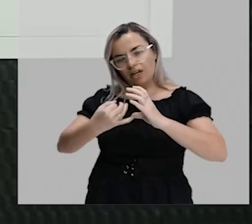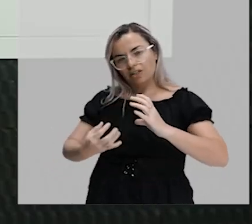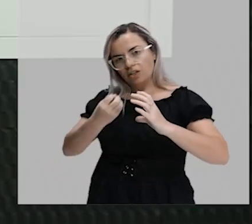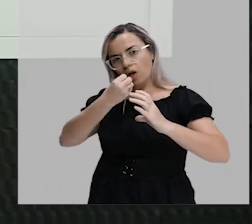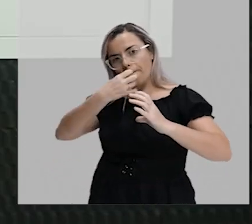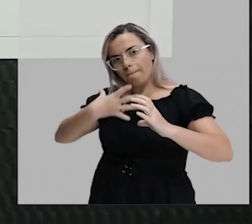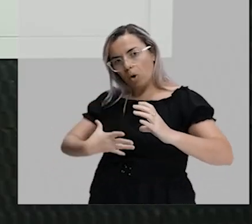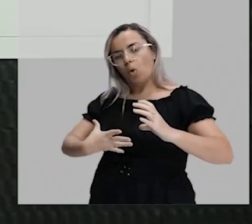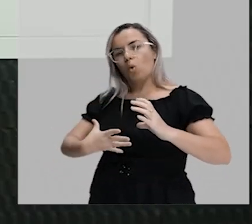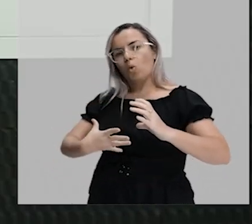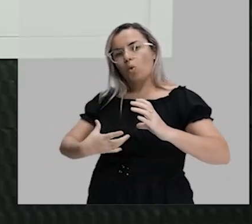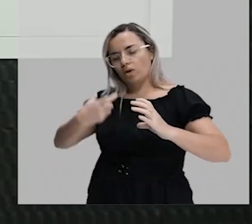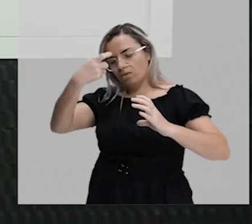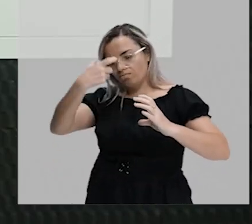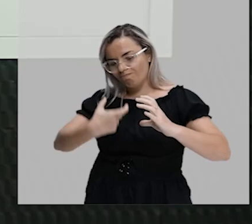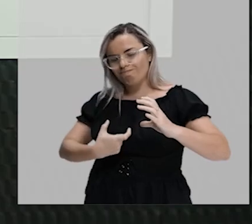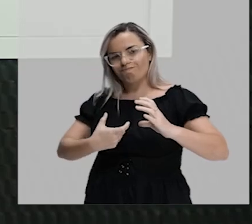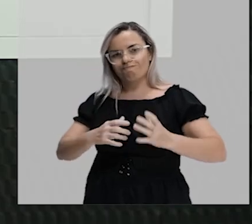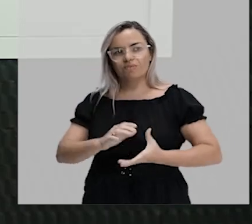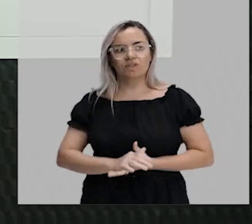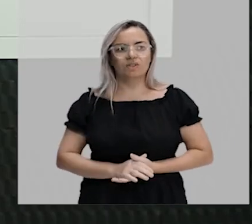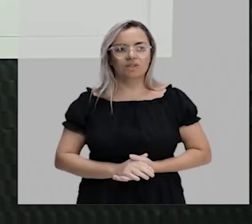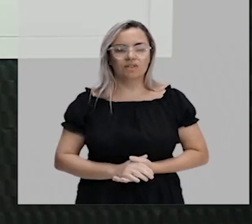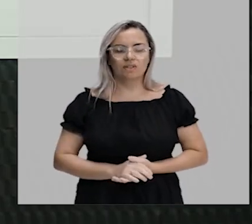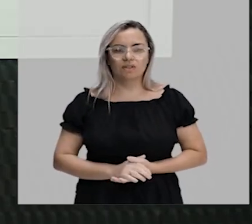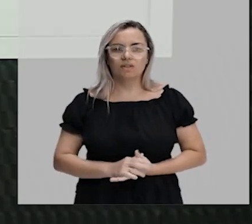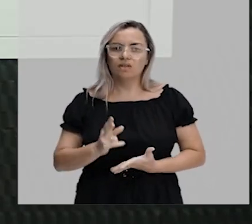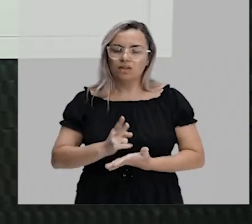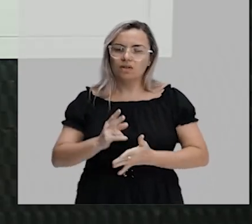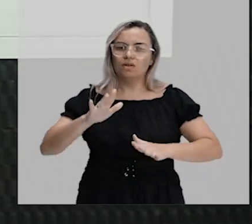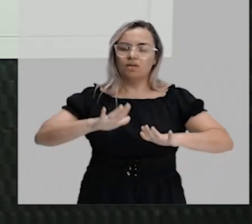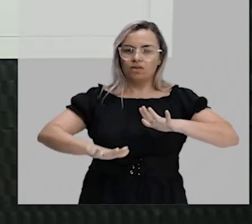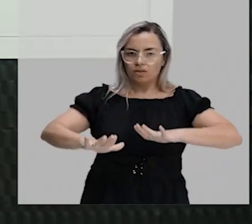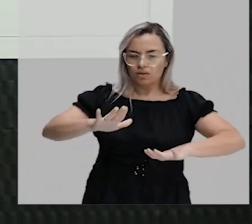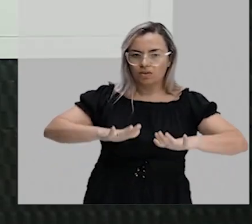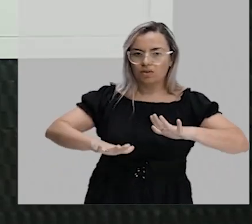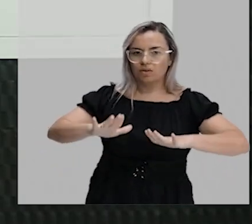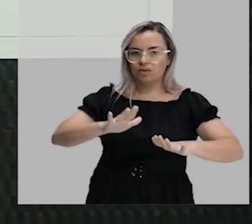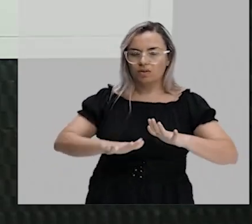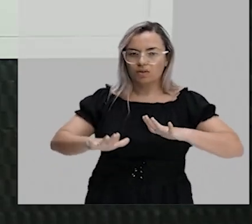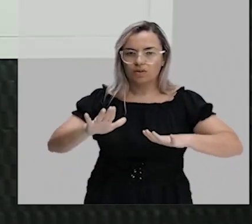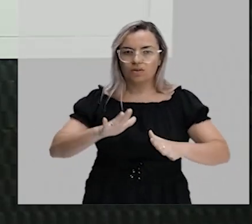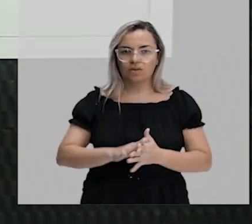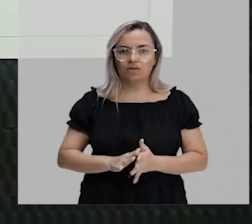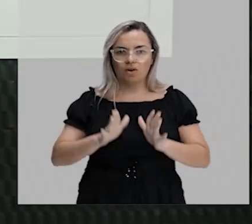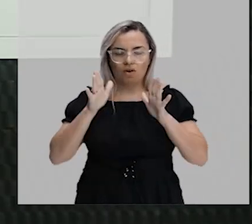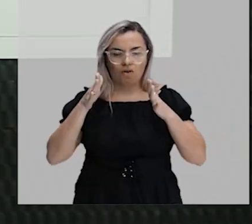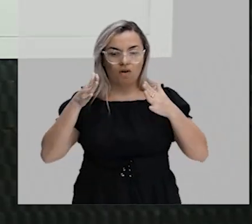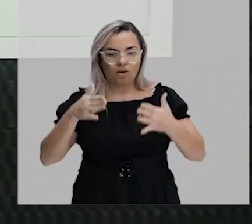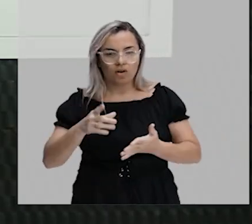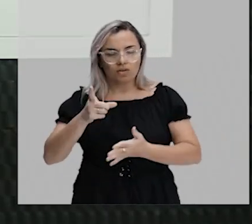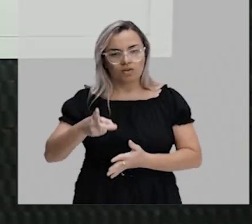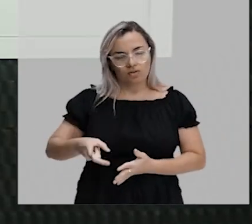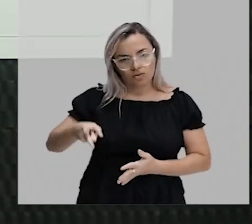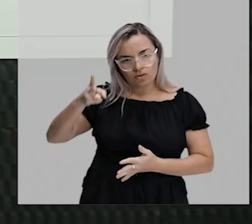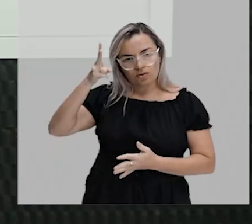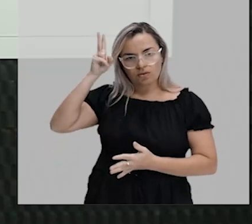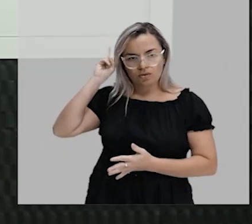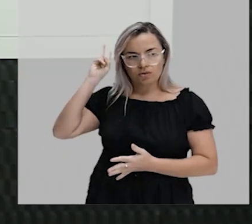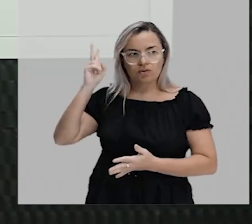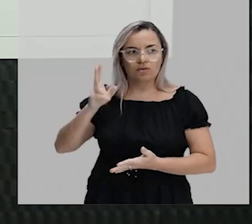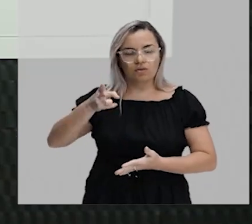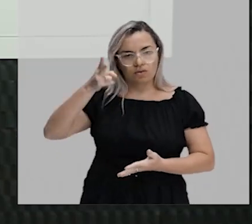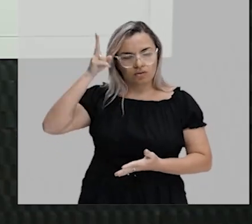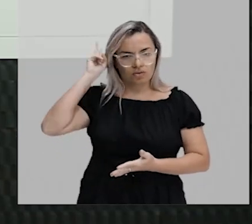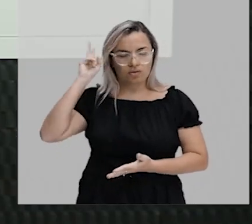Correto? Então você vai sempre tomar cuidado com isso. Você que está principalmente aí visando o vestibular, virtudes das nossas qualidades, os vícios seriam